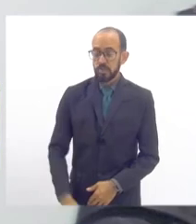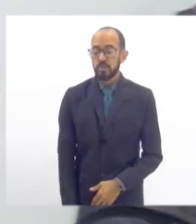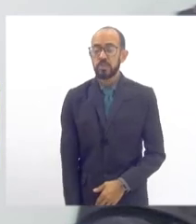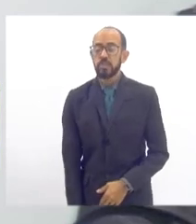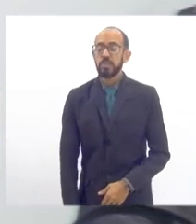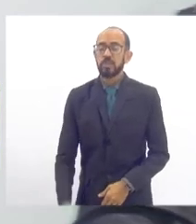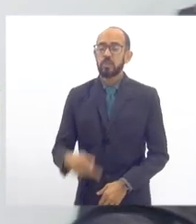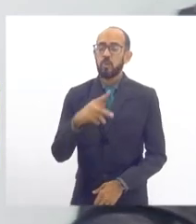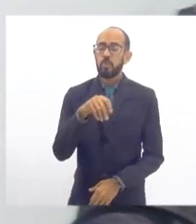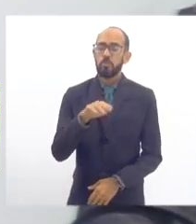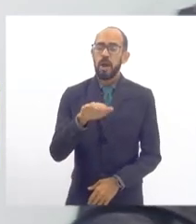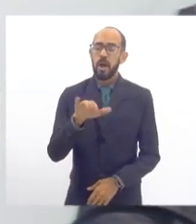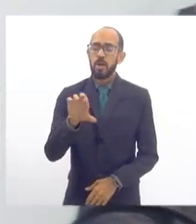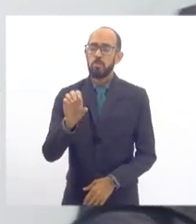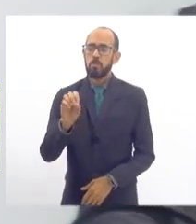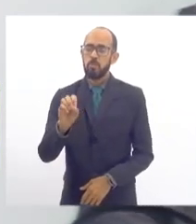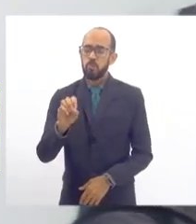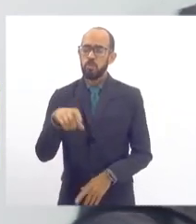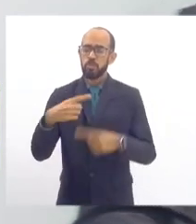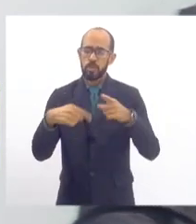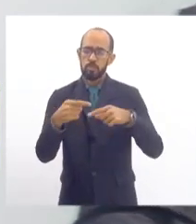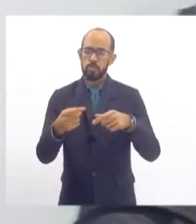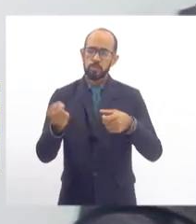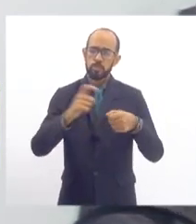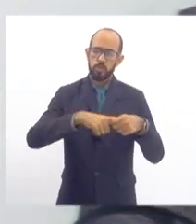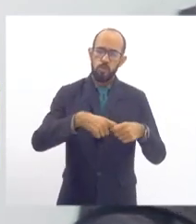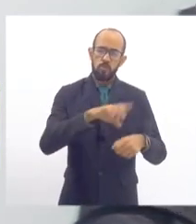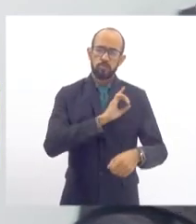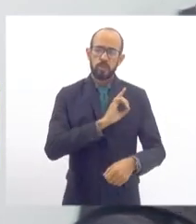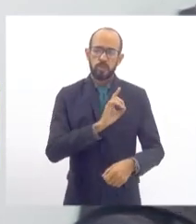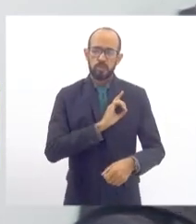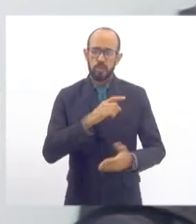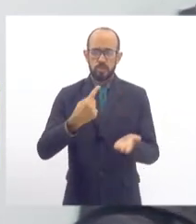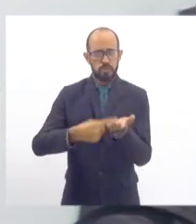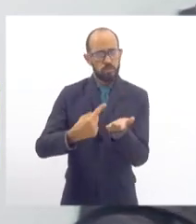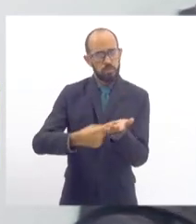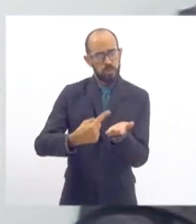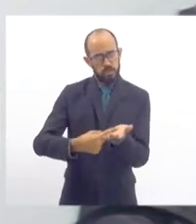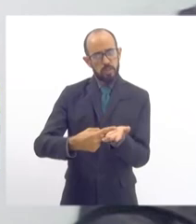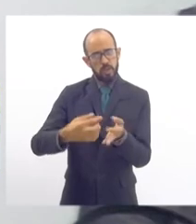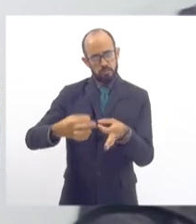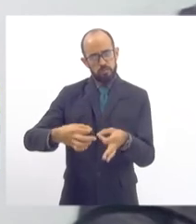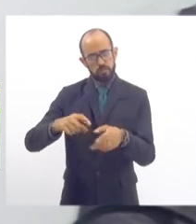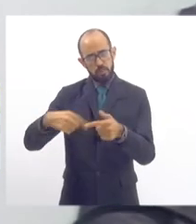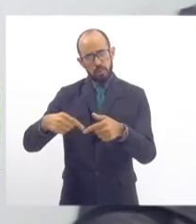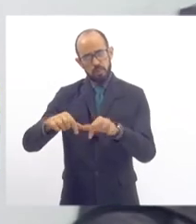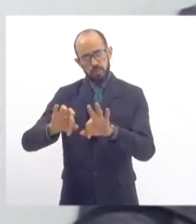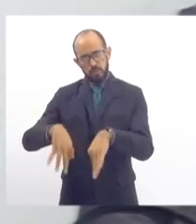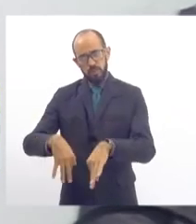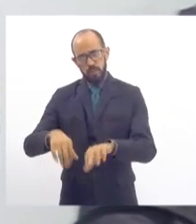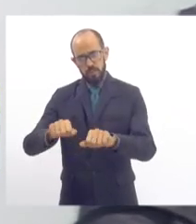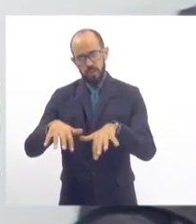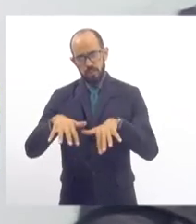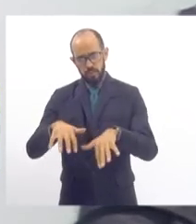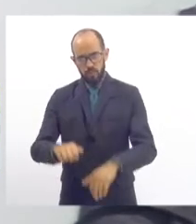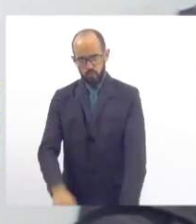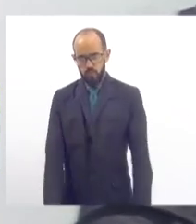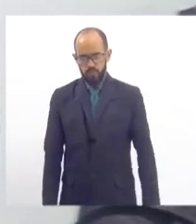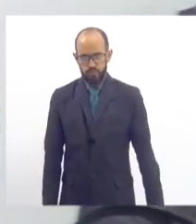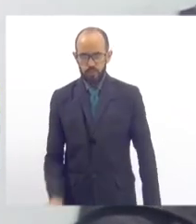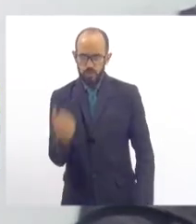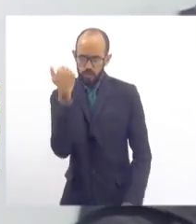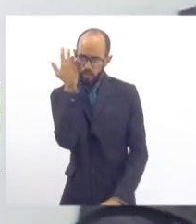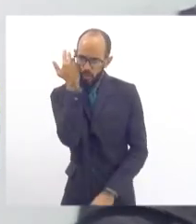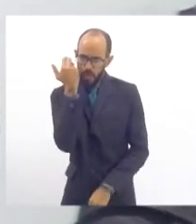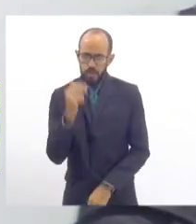Pablo e que a gente possa devolver a palavra para o Detran, estabelecer aqui um consenso, um encaminhamento e encerrar a sessão. Passar a palavra ao deputado Eliomar